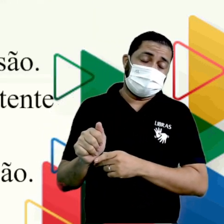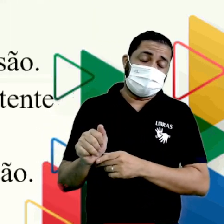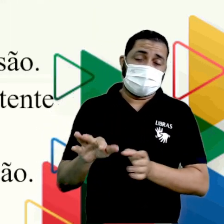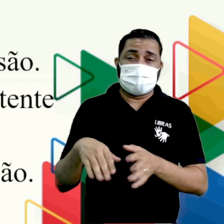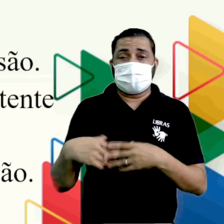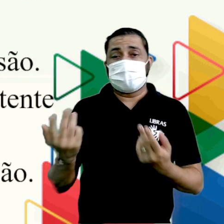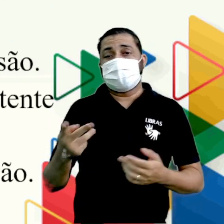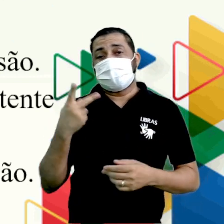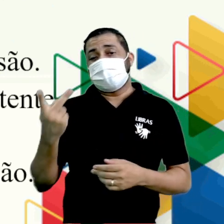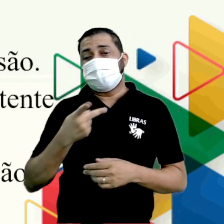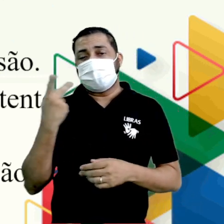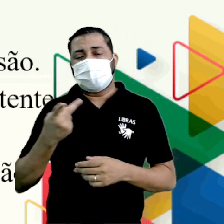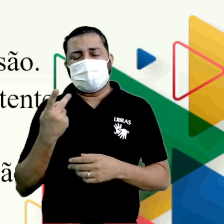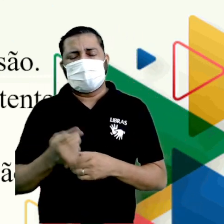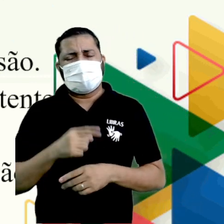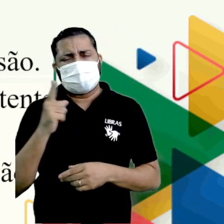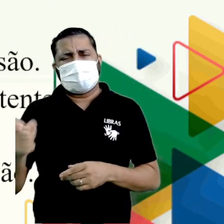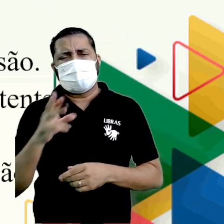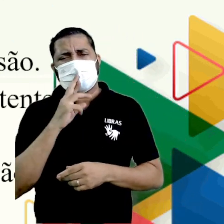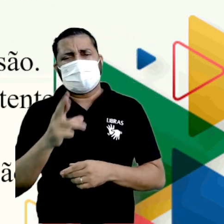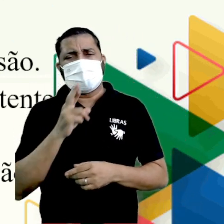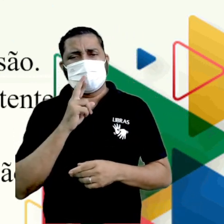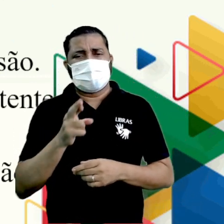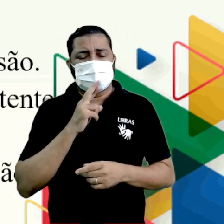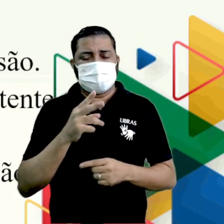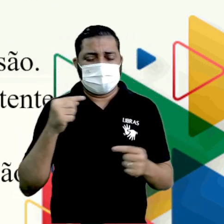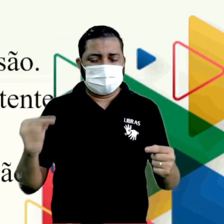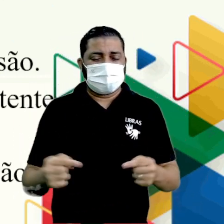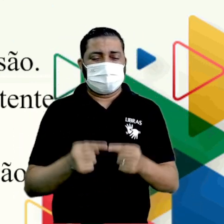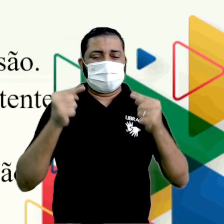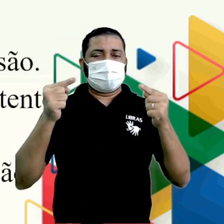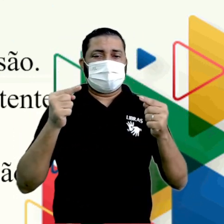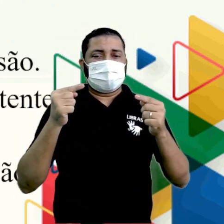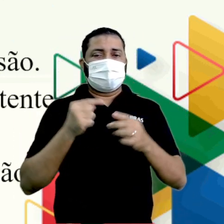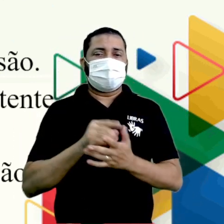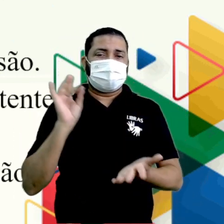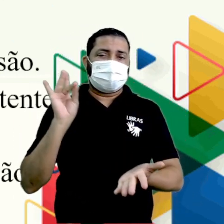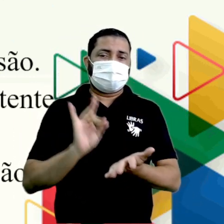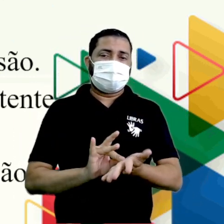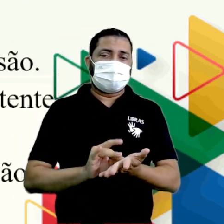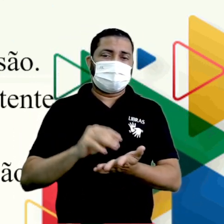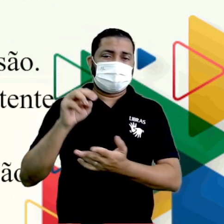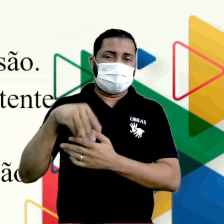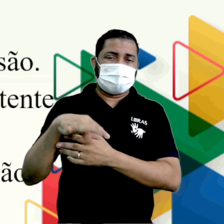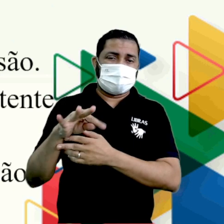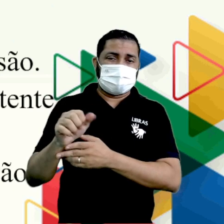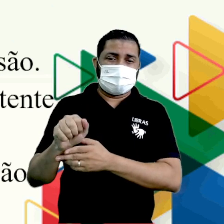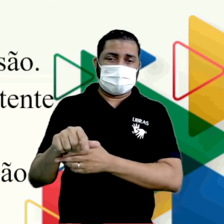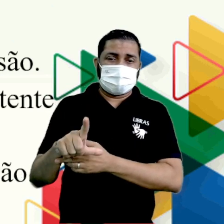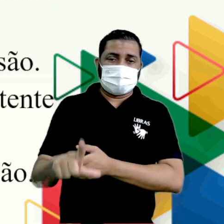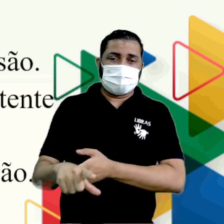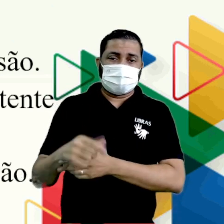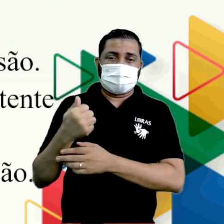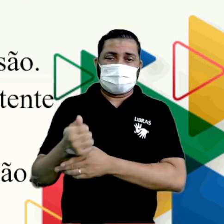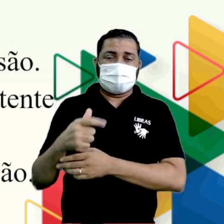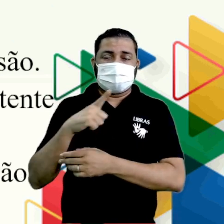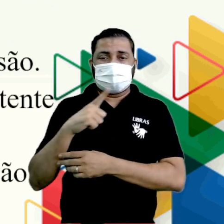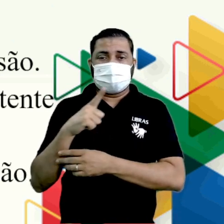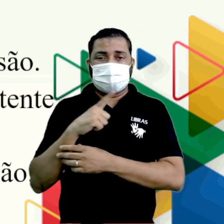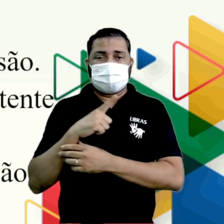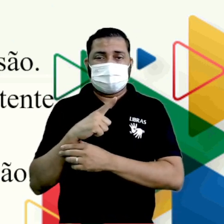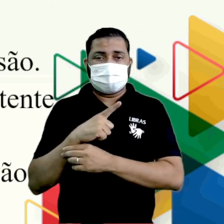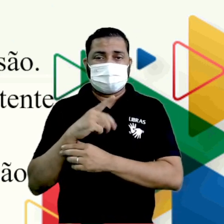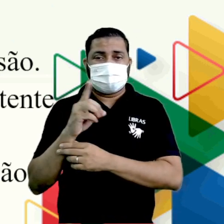diz assim, ó, esse resultado é compatível com o fato de que o metal A tem. Aí ele começa falando sobre